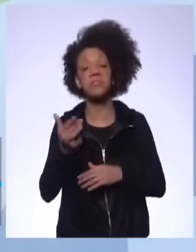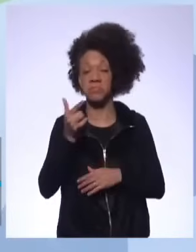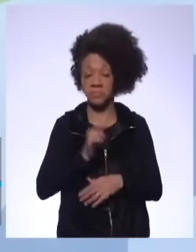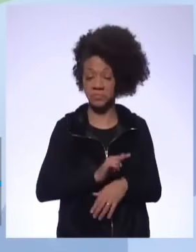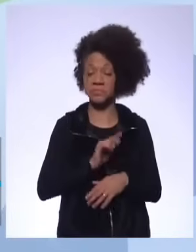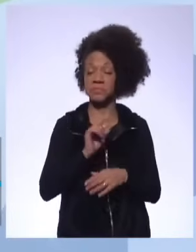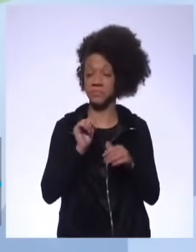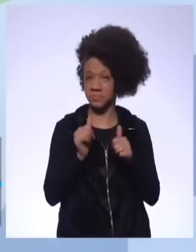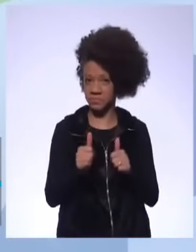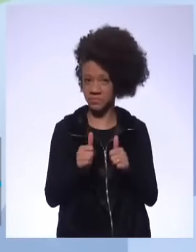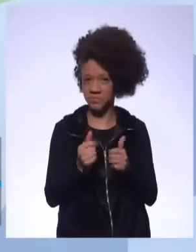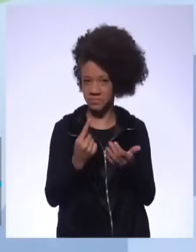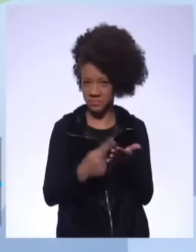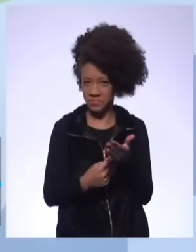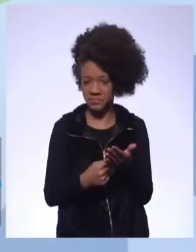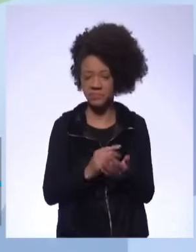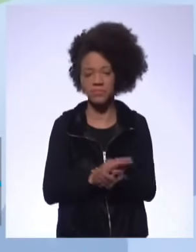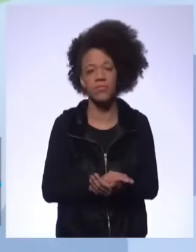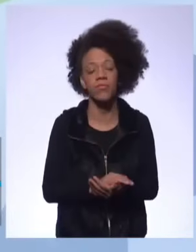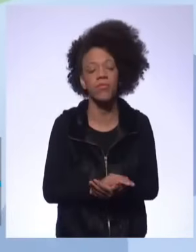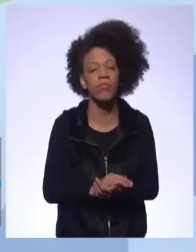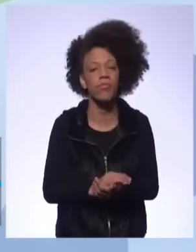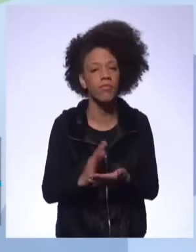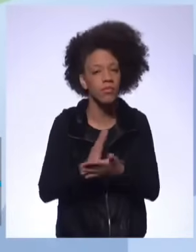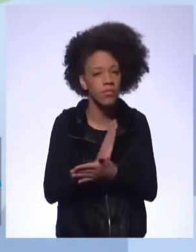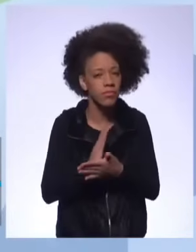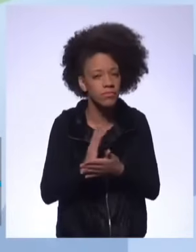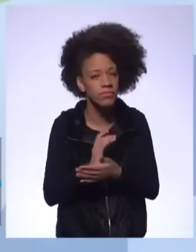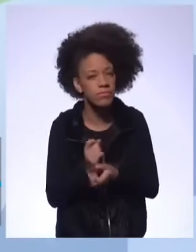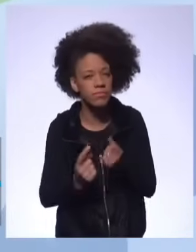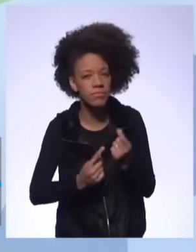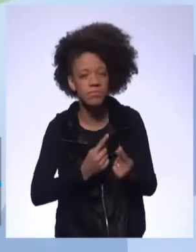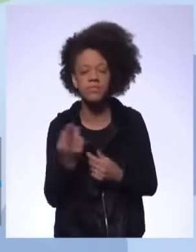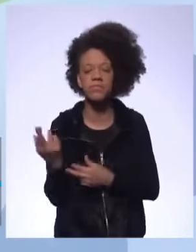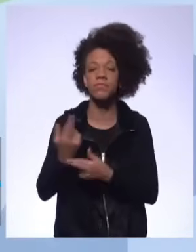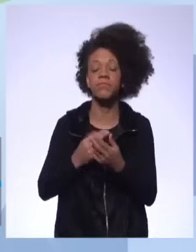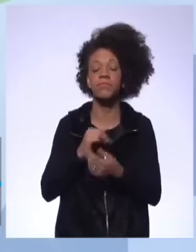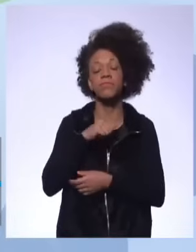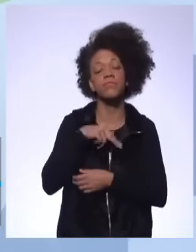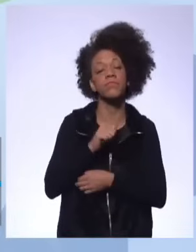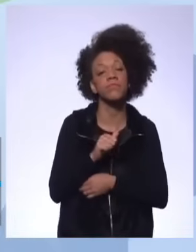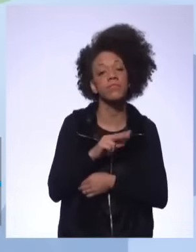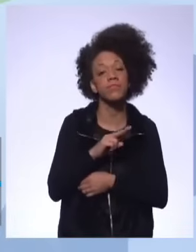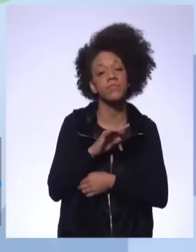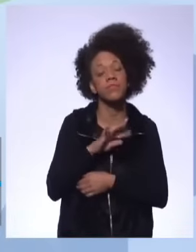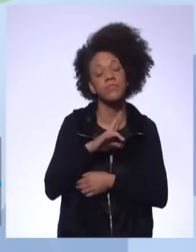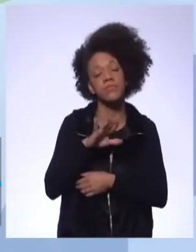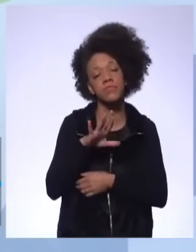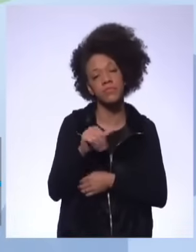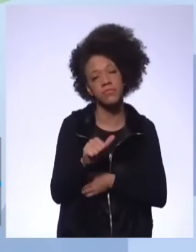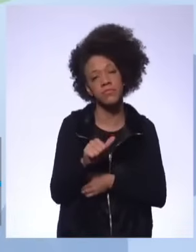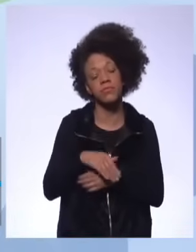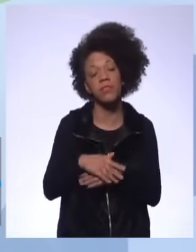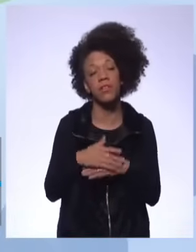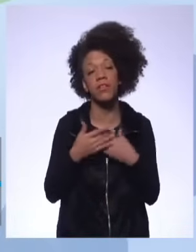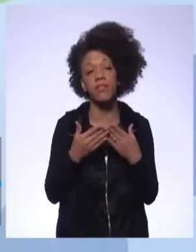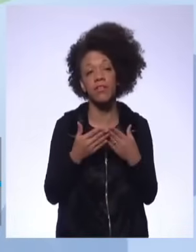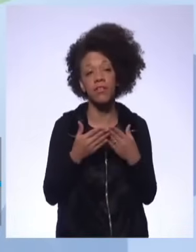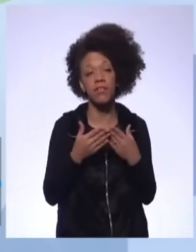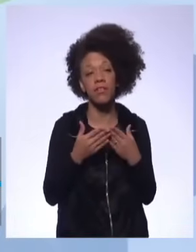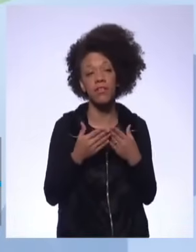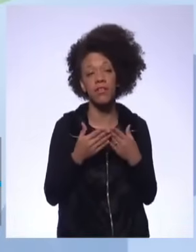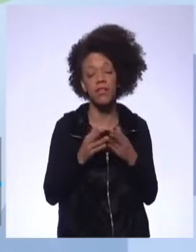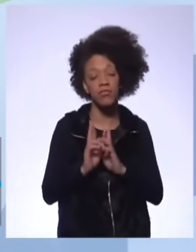bom? Ó, professor, eu separei aqui, ó. A Ana Vitória escreveu assim: é a redução